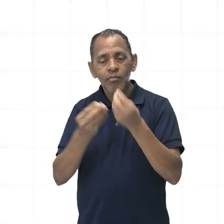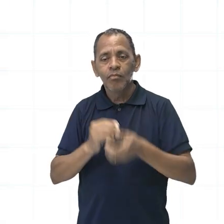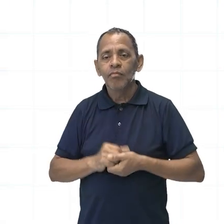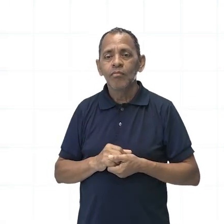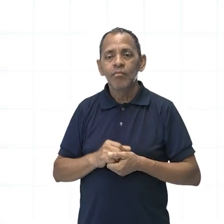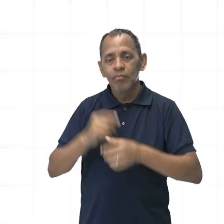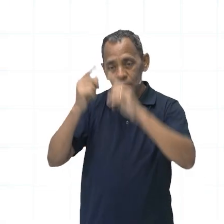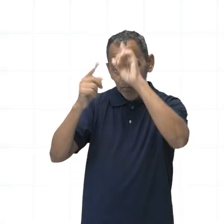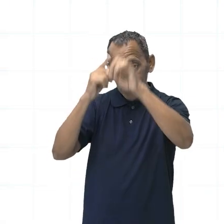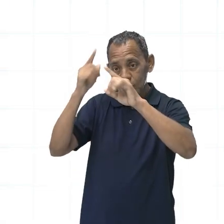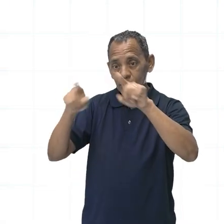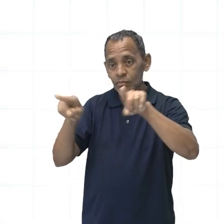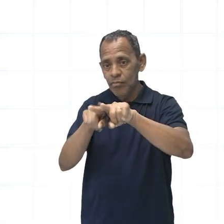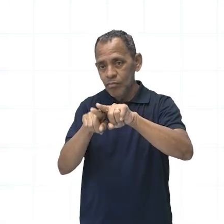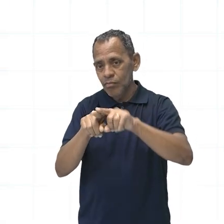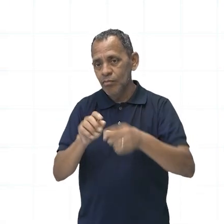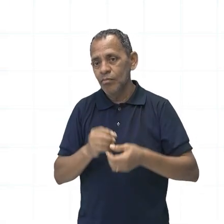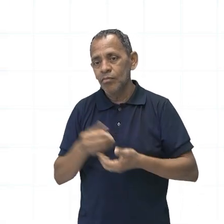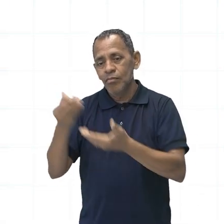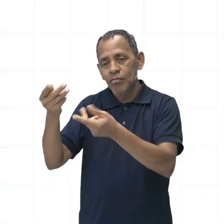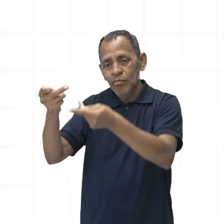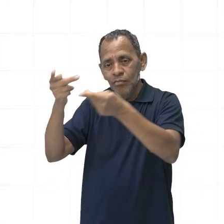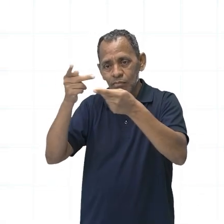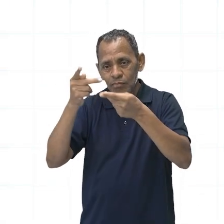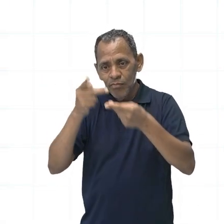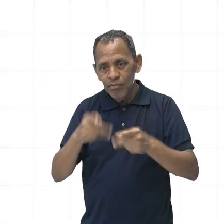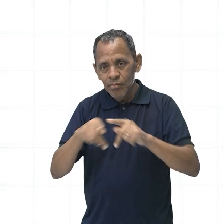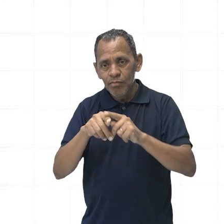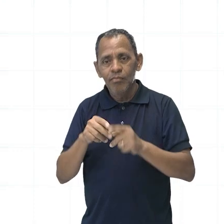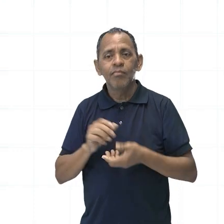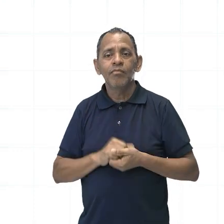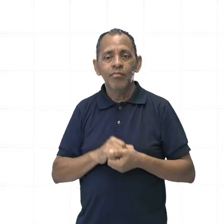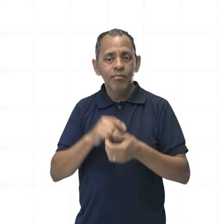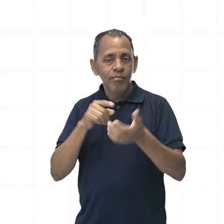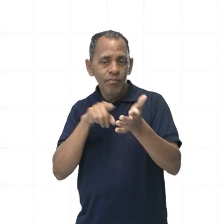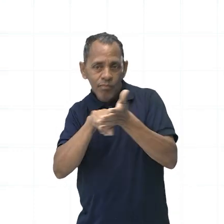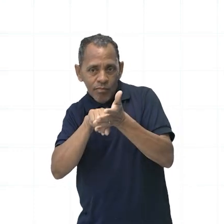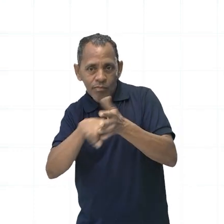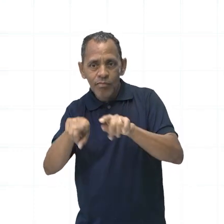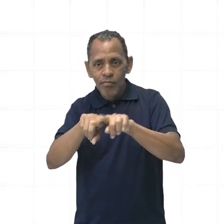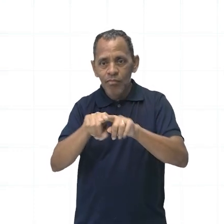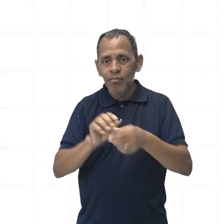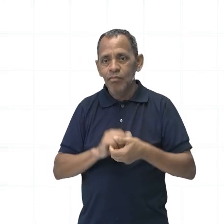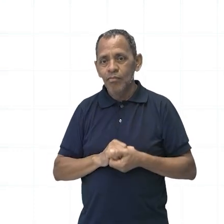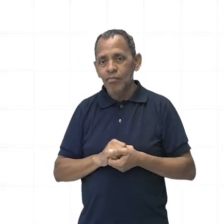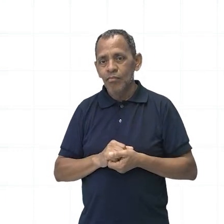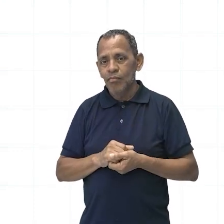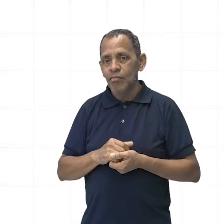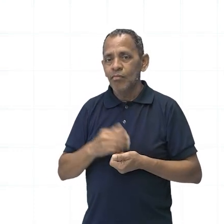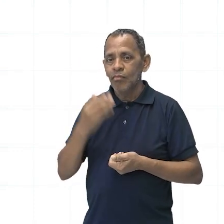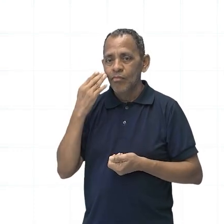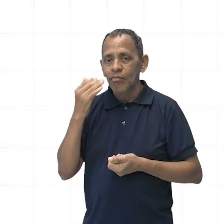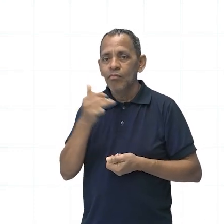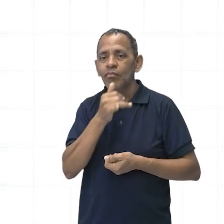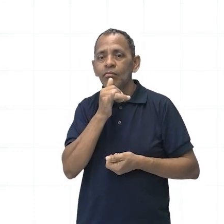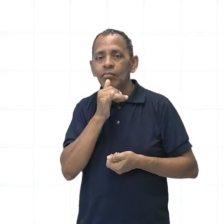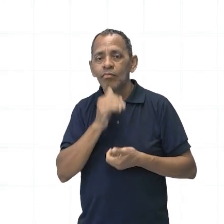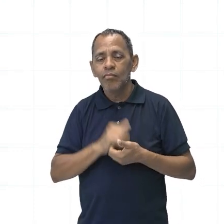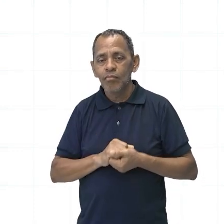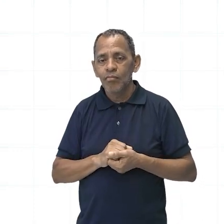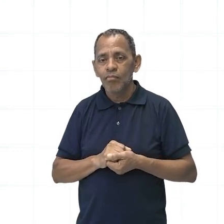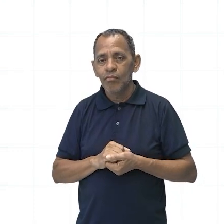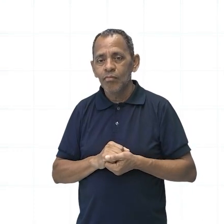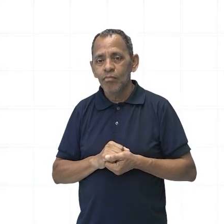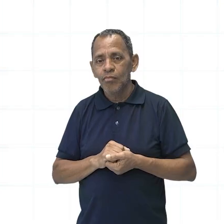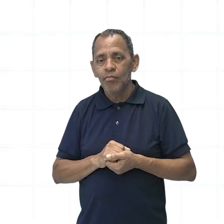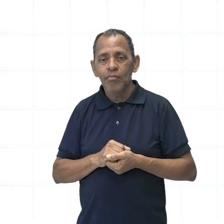onde a incerteza é um convite à exploração. Viola Spolin, por exemplo, é conhecida como a